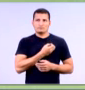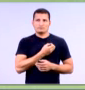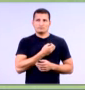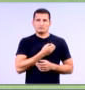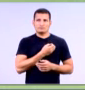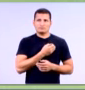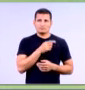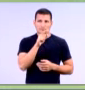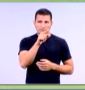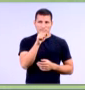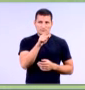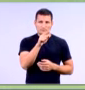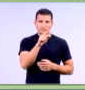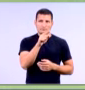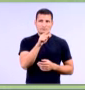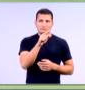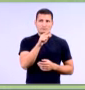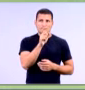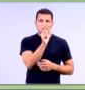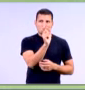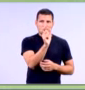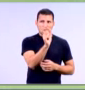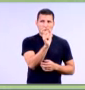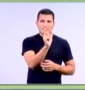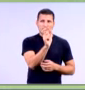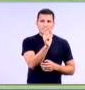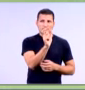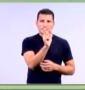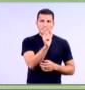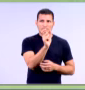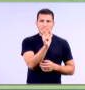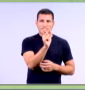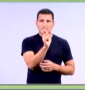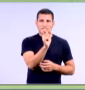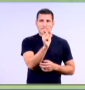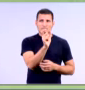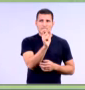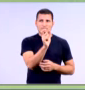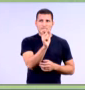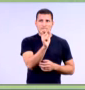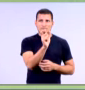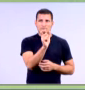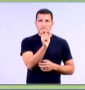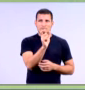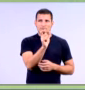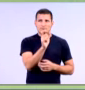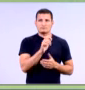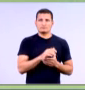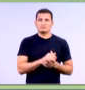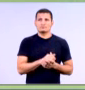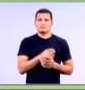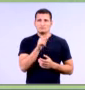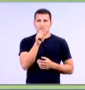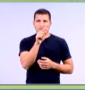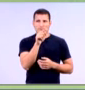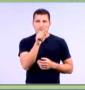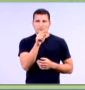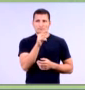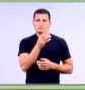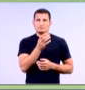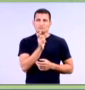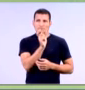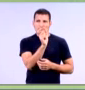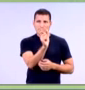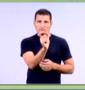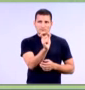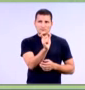a propriedade, o atributo número desta classe, o atributo titular desta